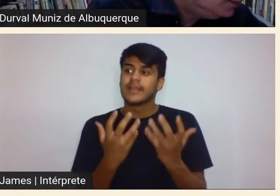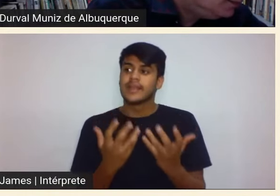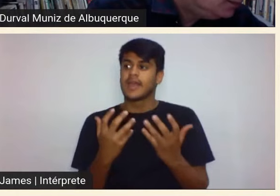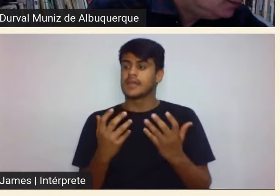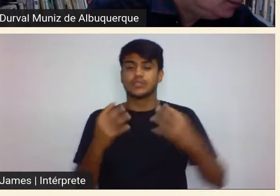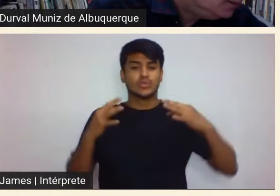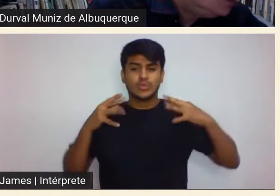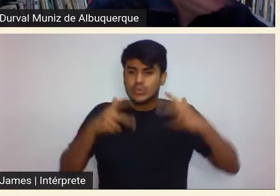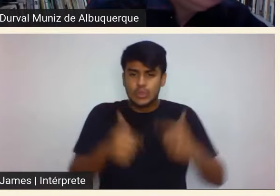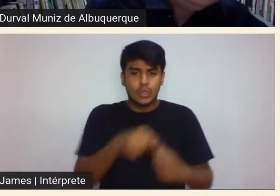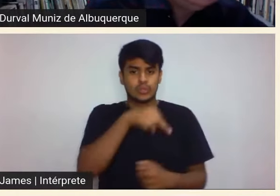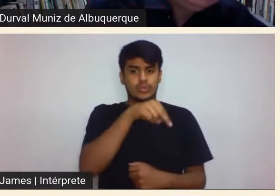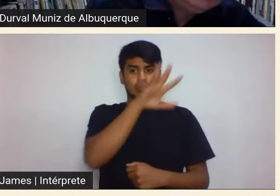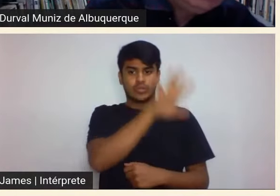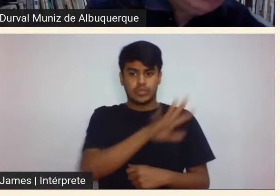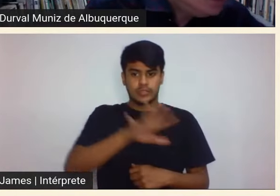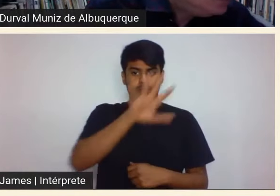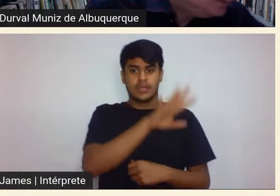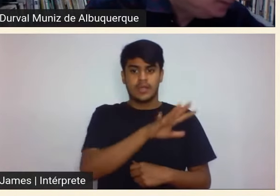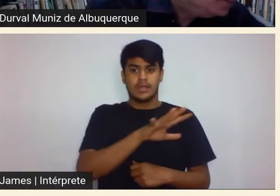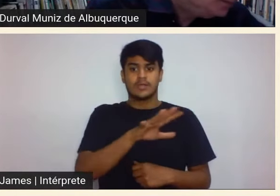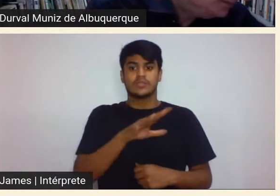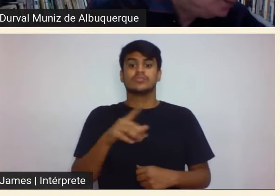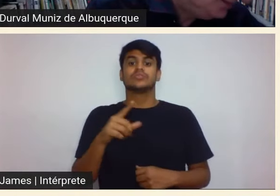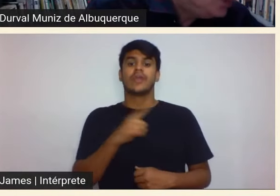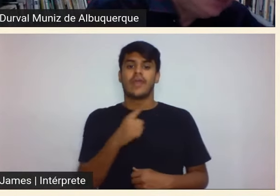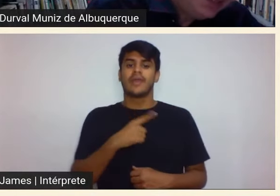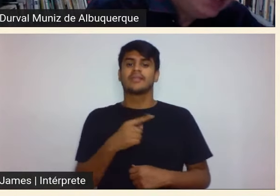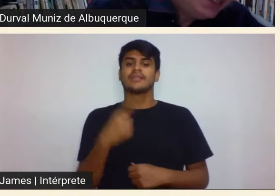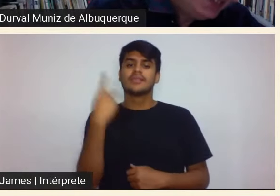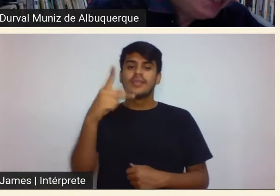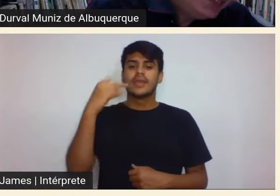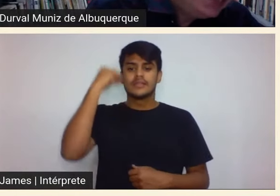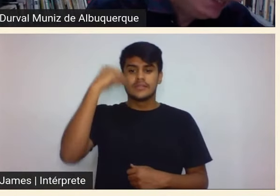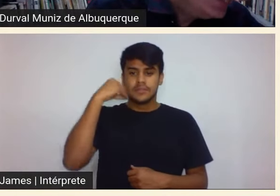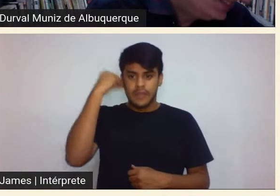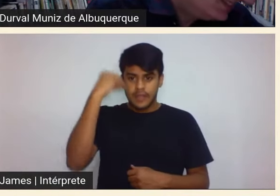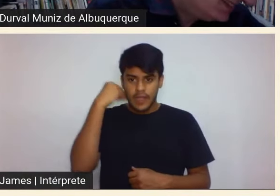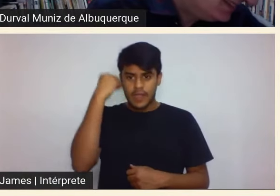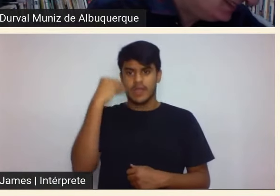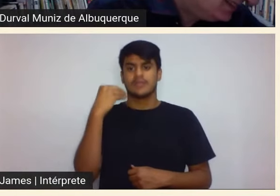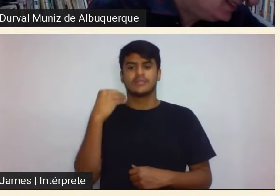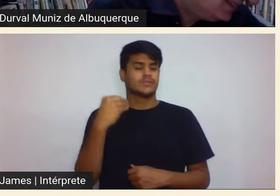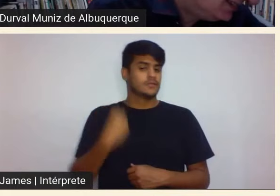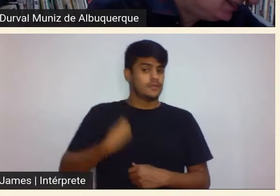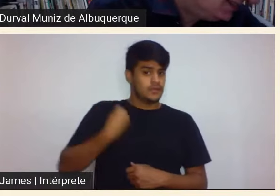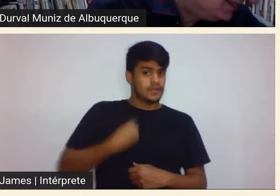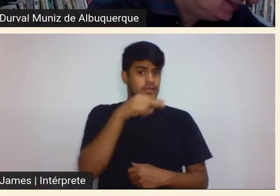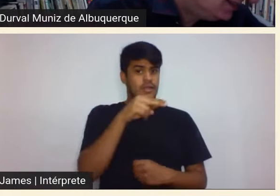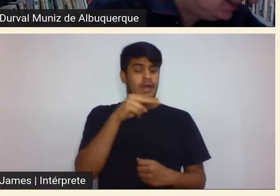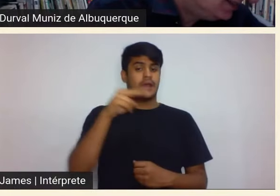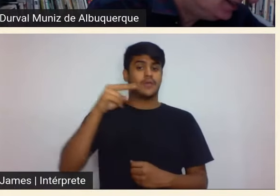todo o Nordeste fosse entendido a partir da experiência de alguém que viveu em Pernambuco?